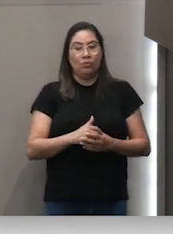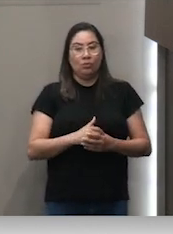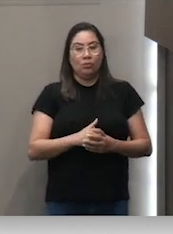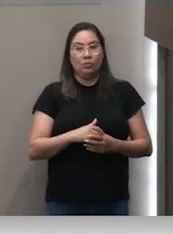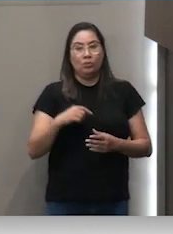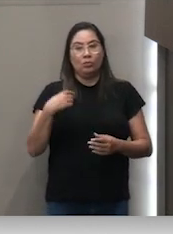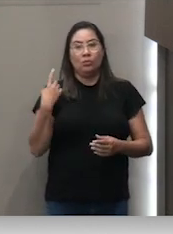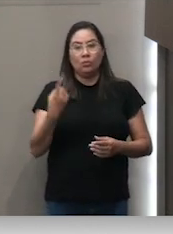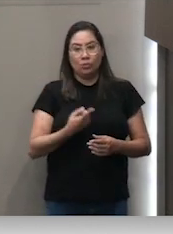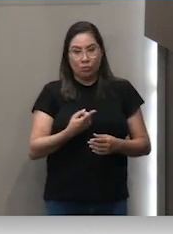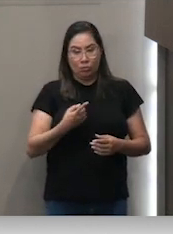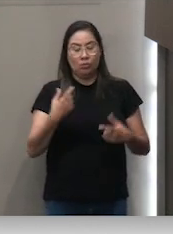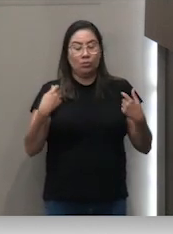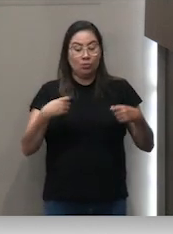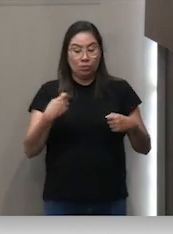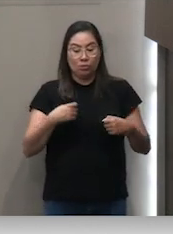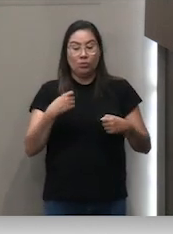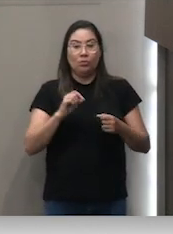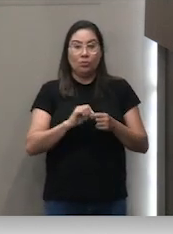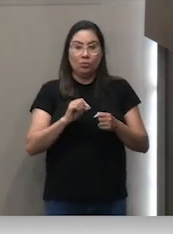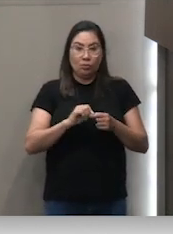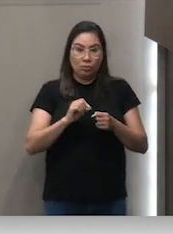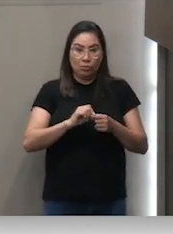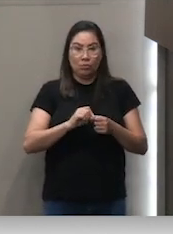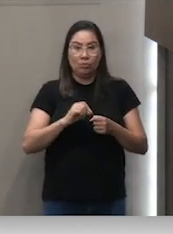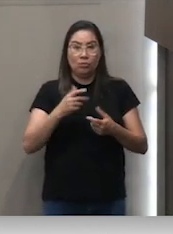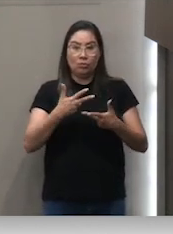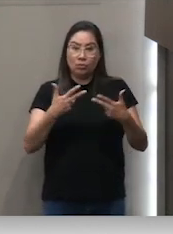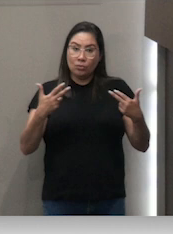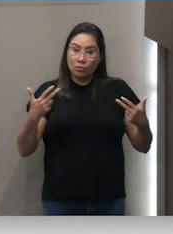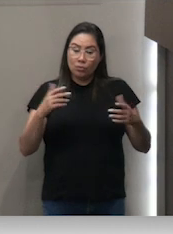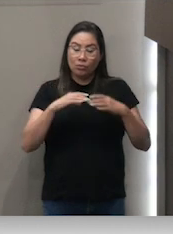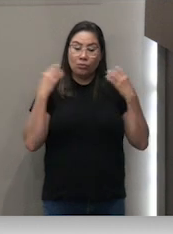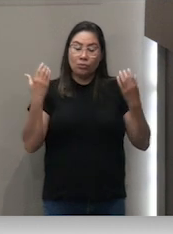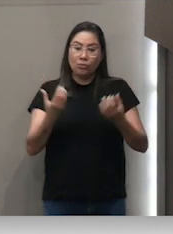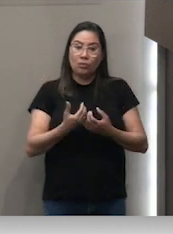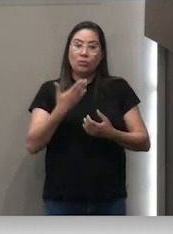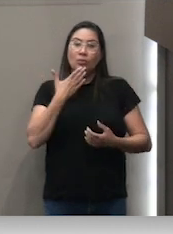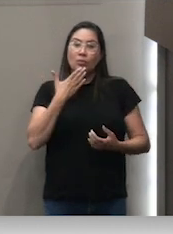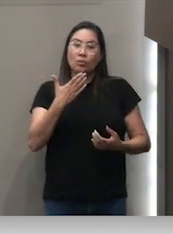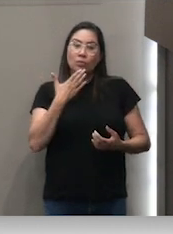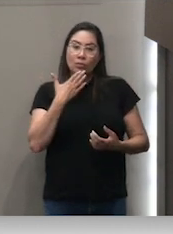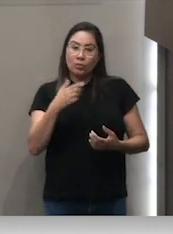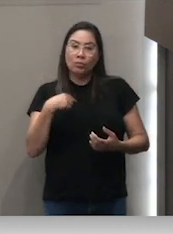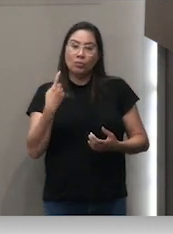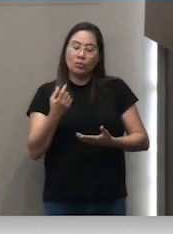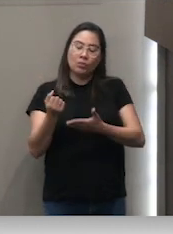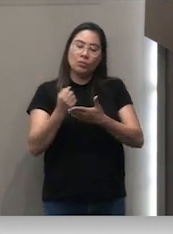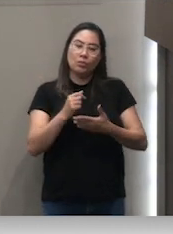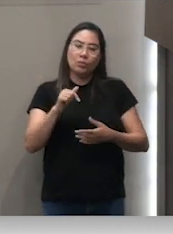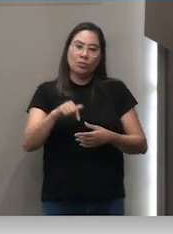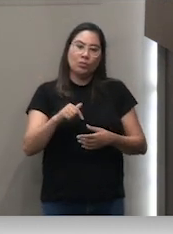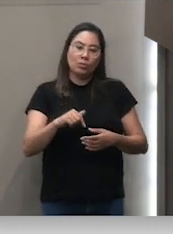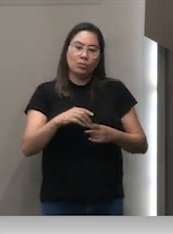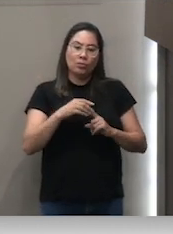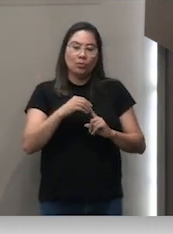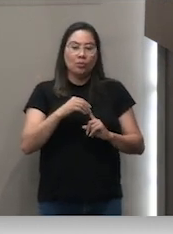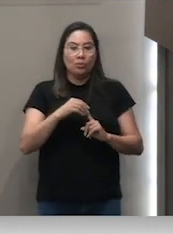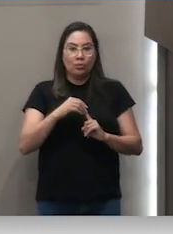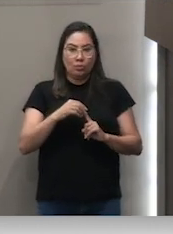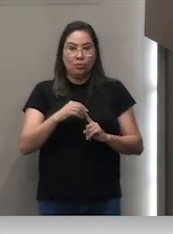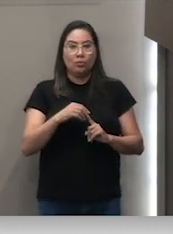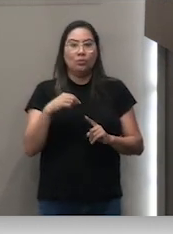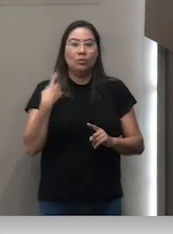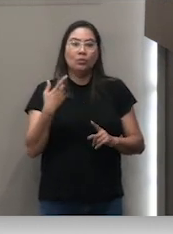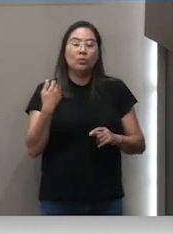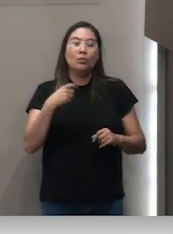dormi, sonhei, acordei no outro dia e coloquei no papel. Não, são coisas que a comunidade nos procura e a gente traz para cá. O principal de tudo, se eles nos procurarem, nós temos